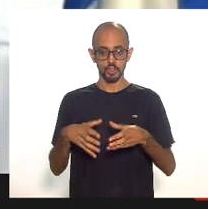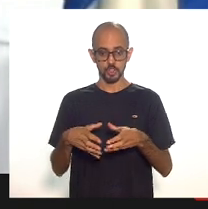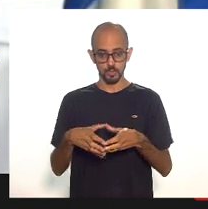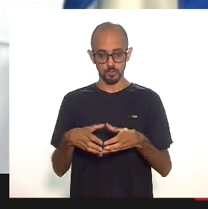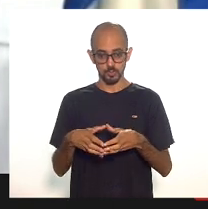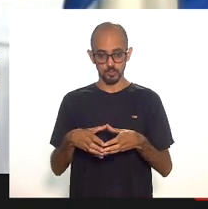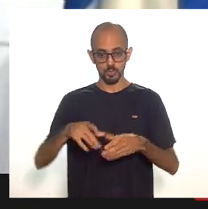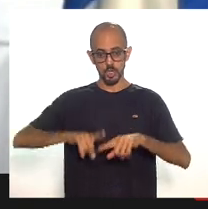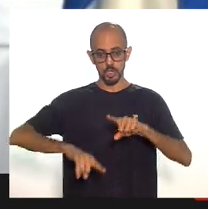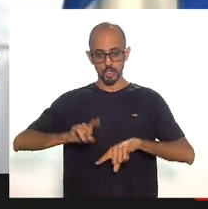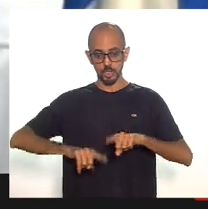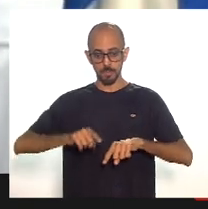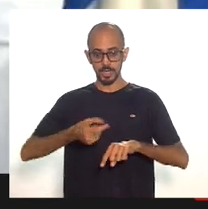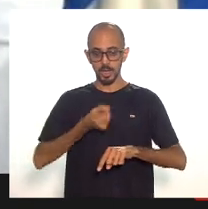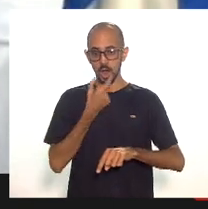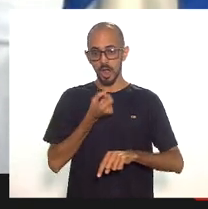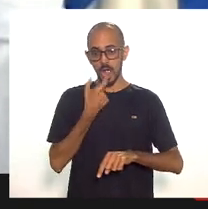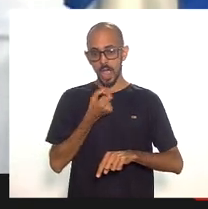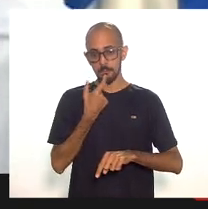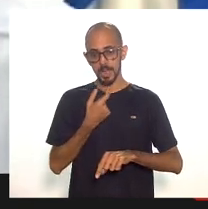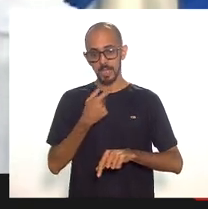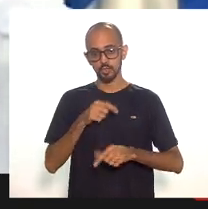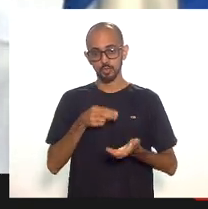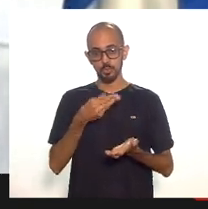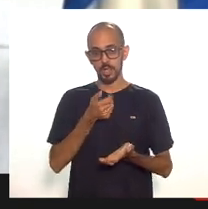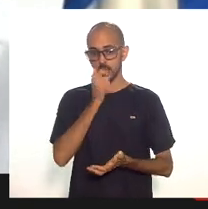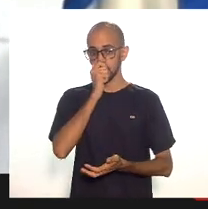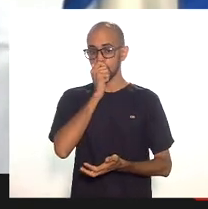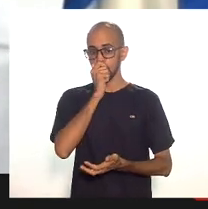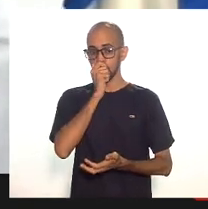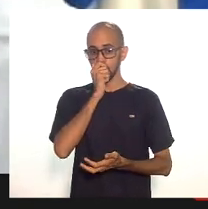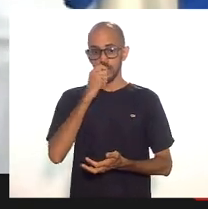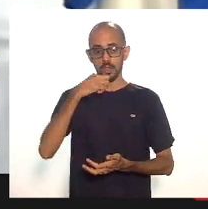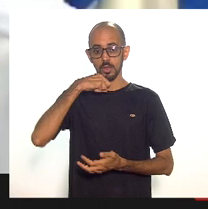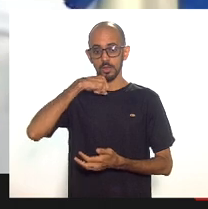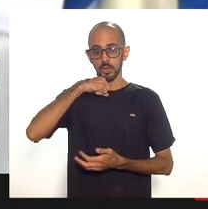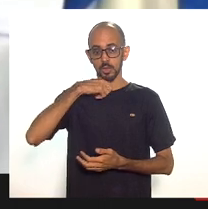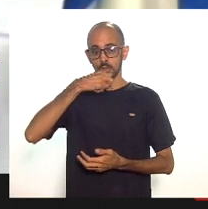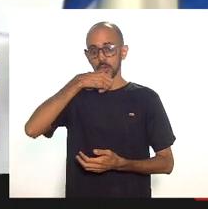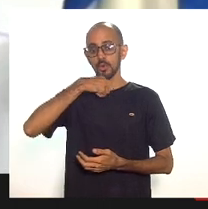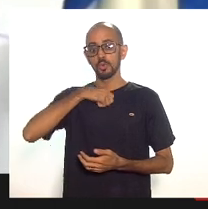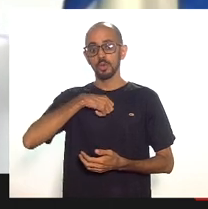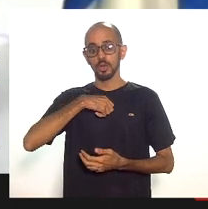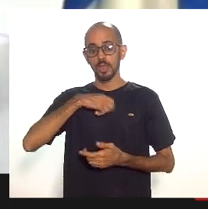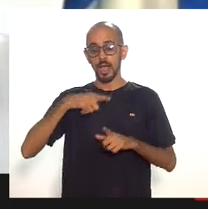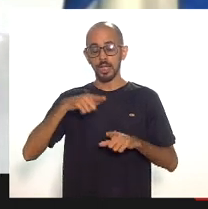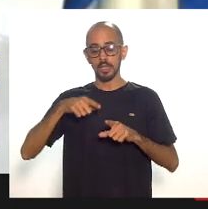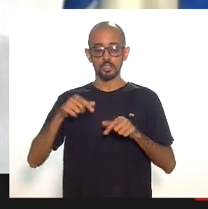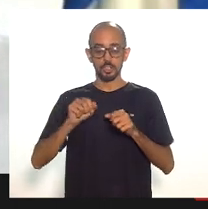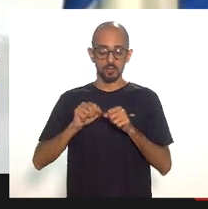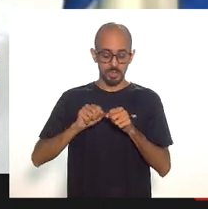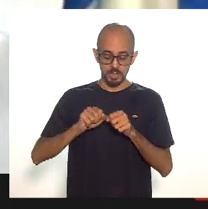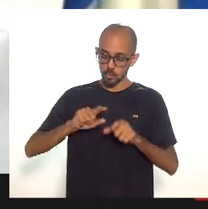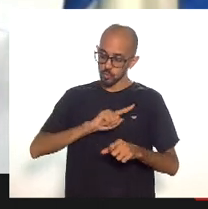estão chegando, então podendo manter esse abastecimento das unidades. A gente tem feito um